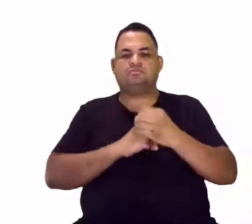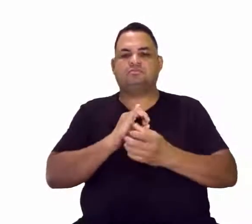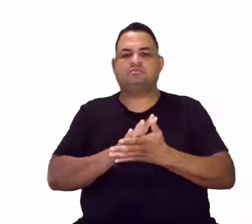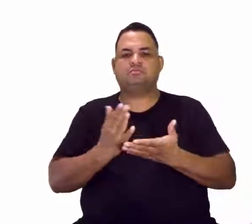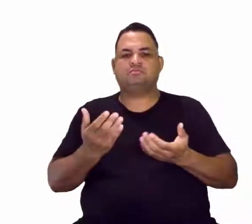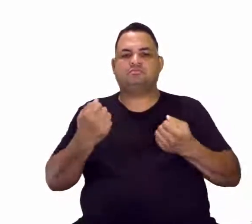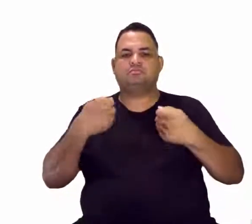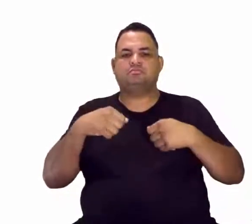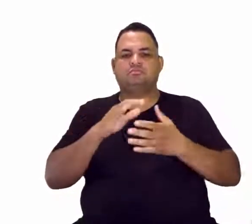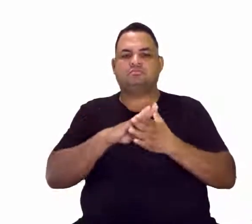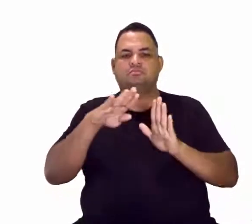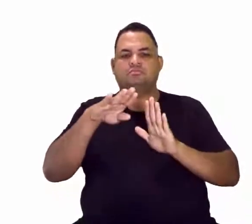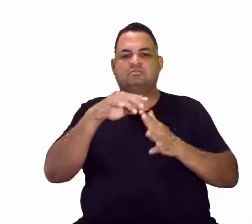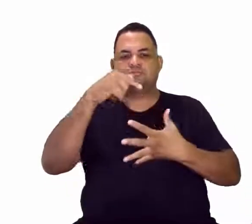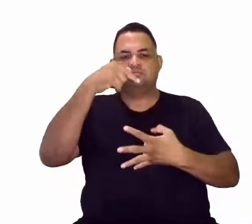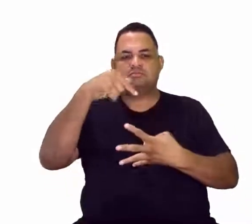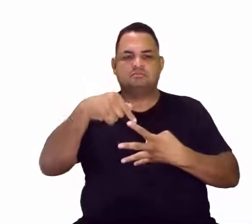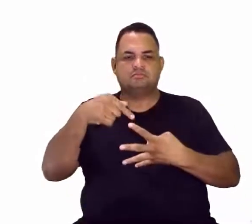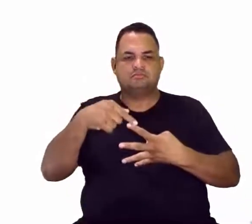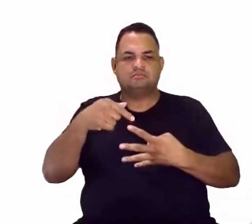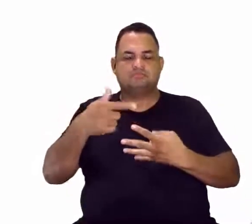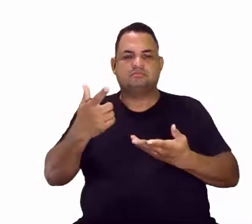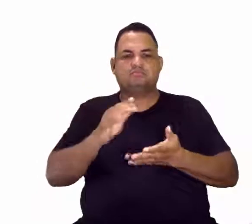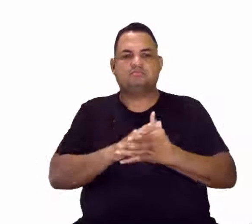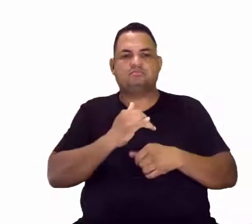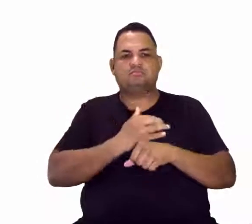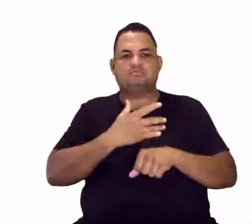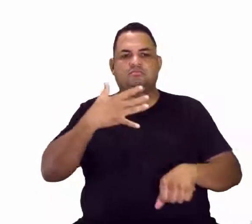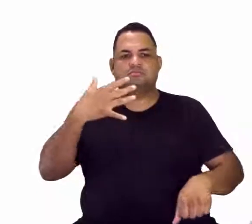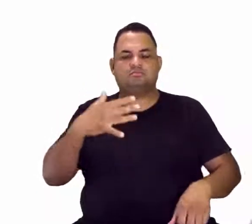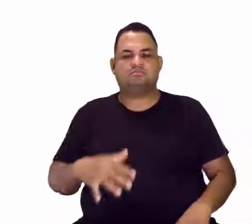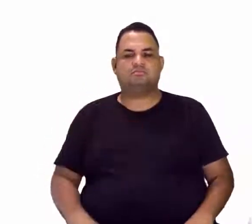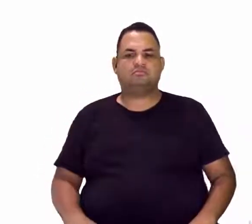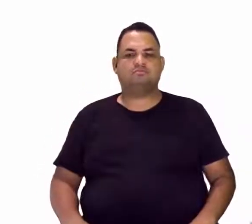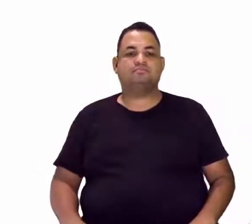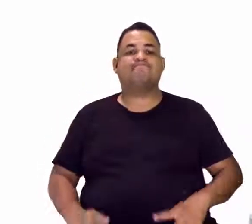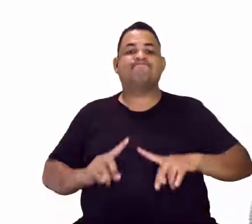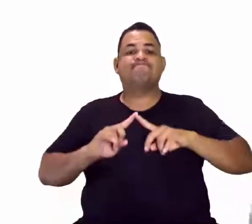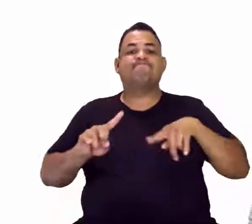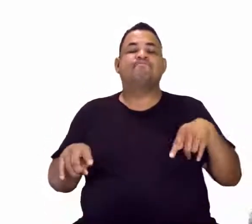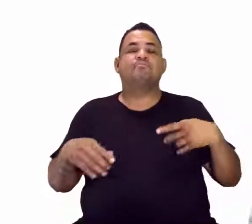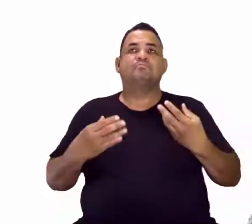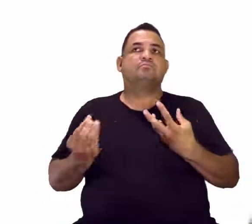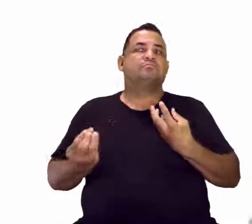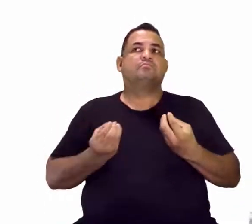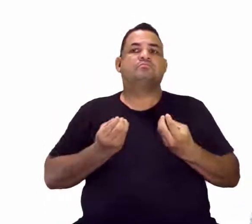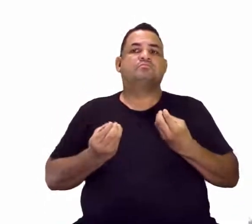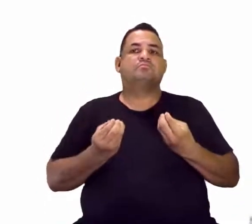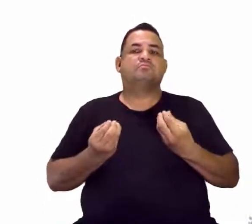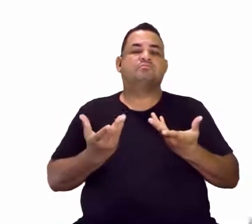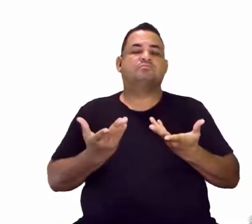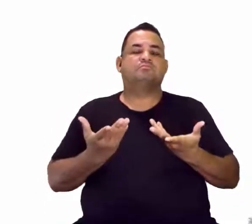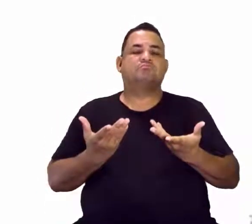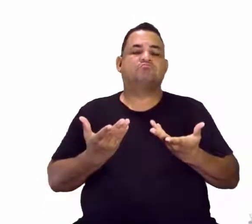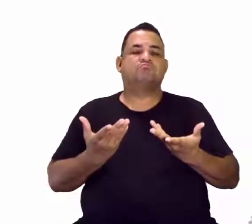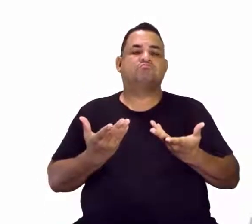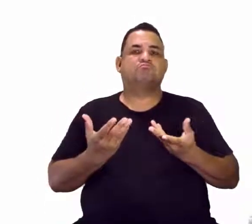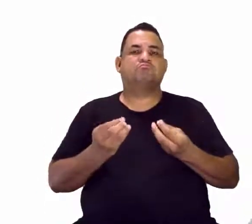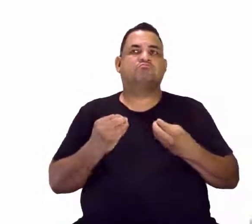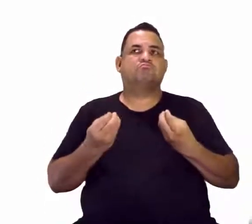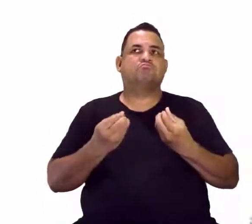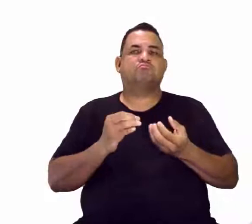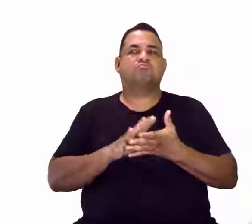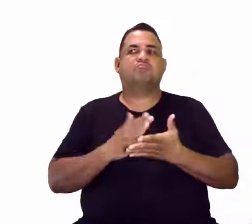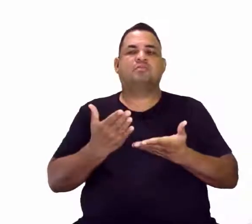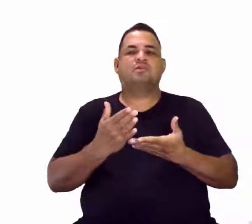ele pôde ser classificado como um ácido. Mas e os ácidos de um modo geral? Eles podem